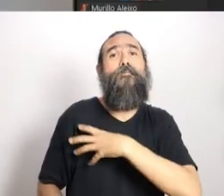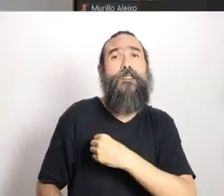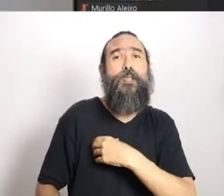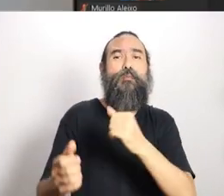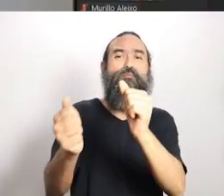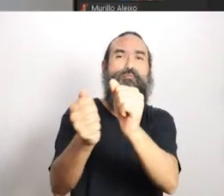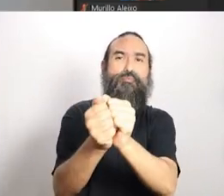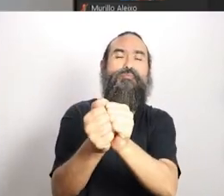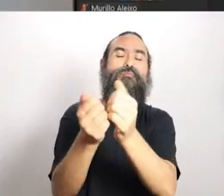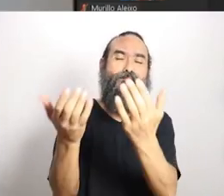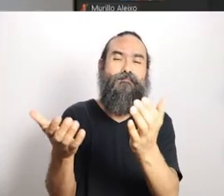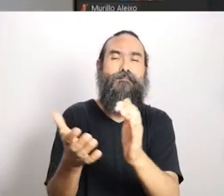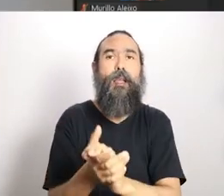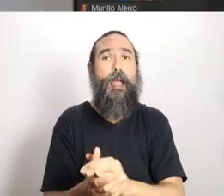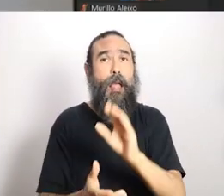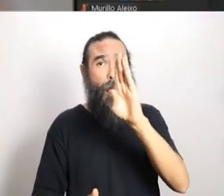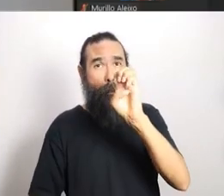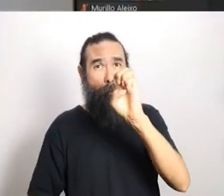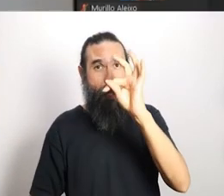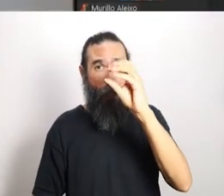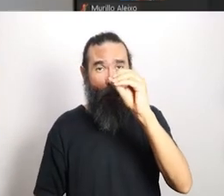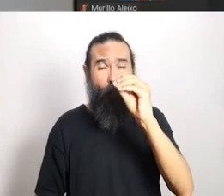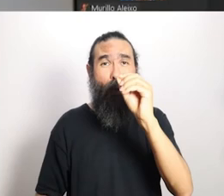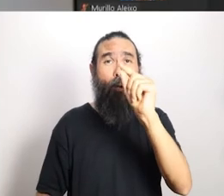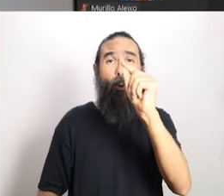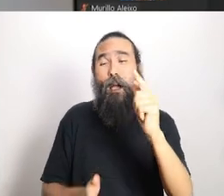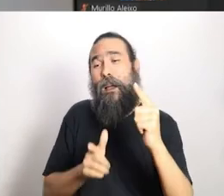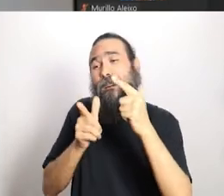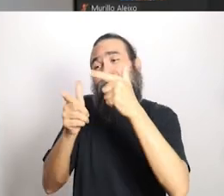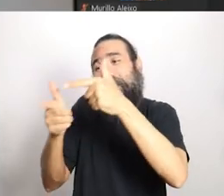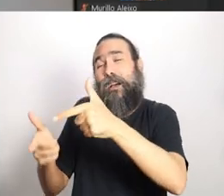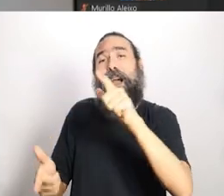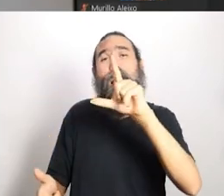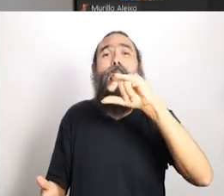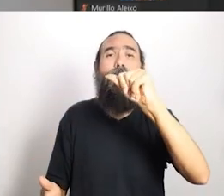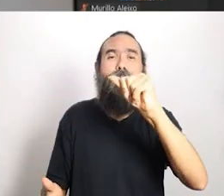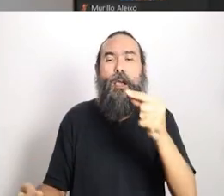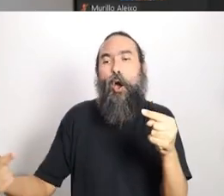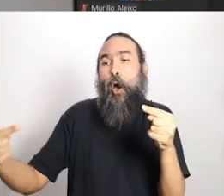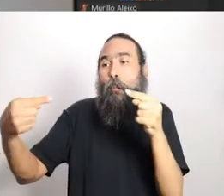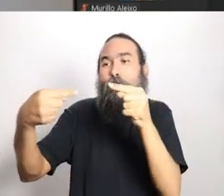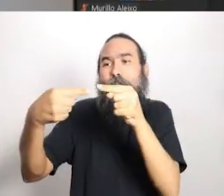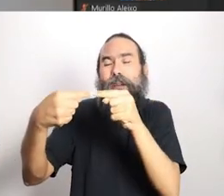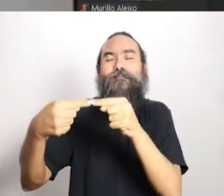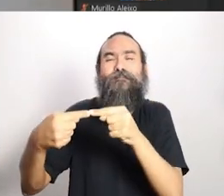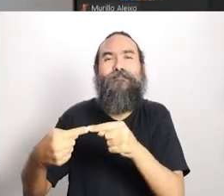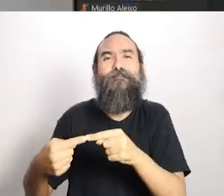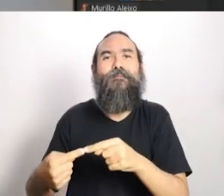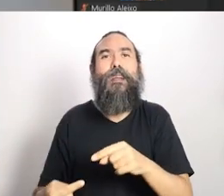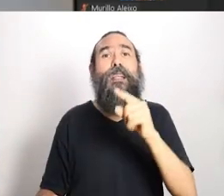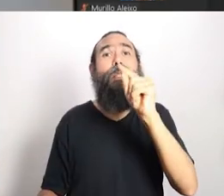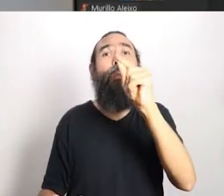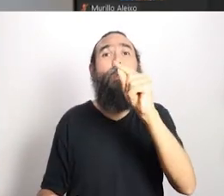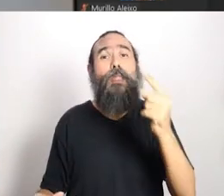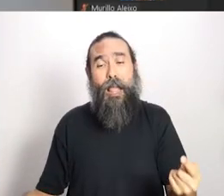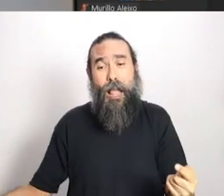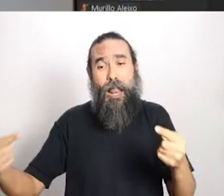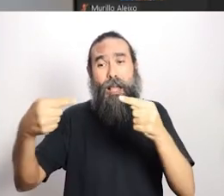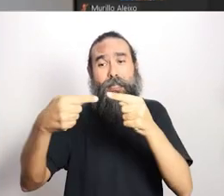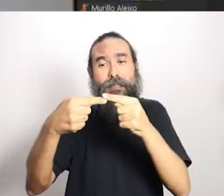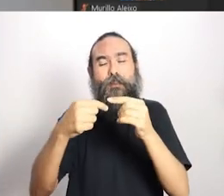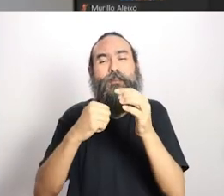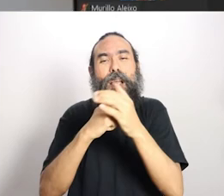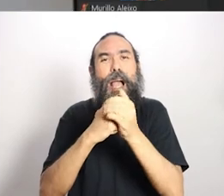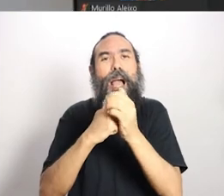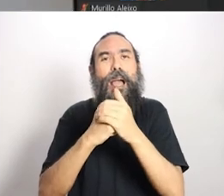sempre foi fã de Lia, porque todo mundo viu o nome de Lia. E aí tem essas relações, na verdade, são afetivas. Sim. Afetivas